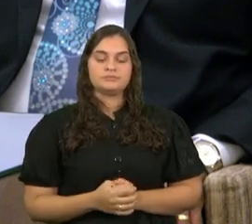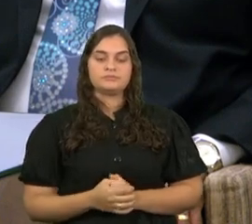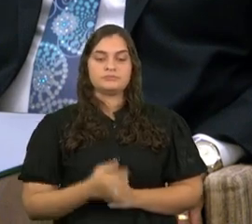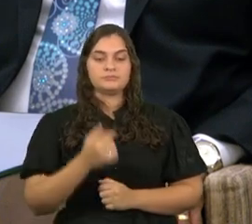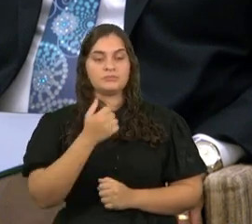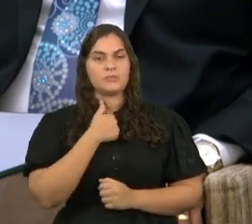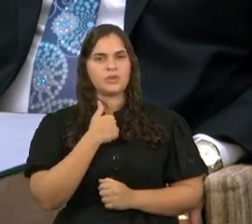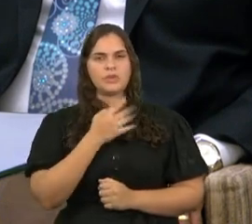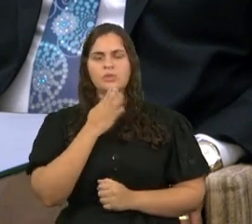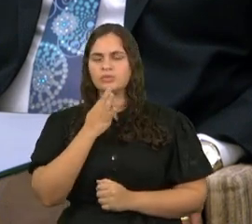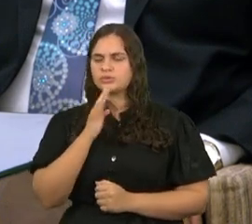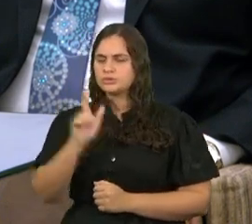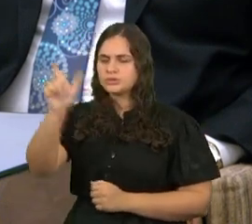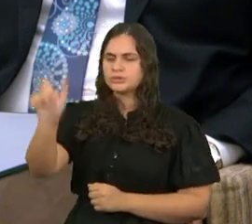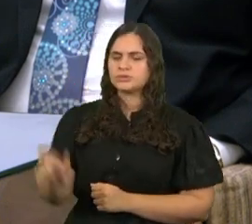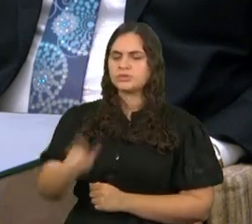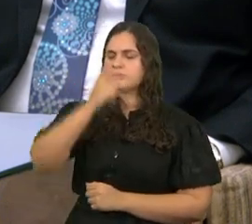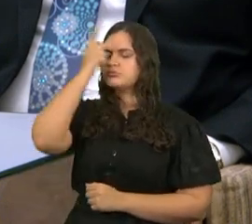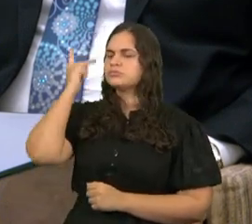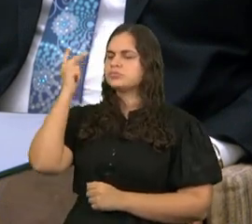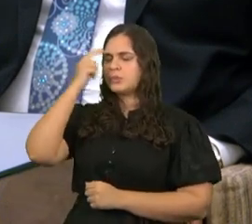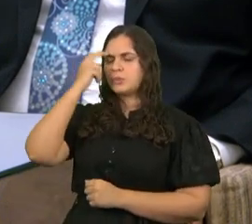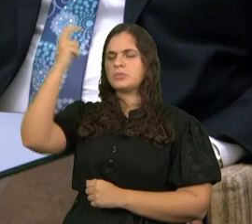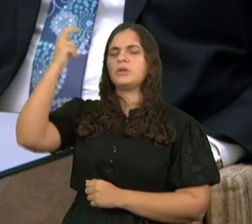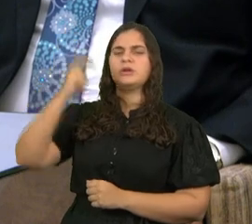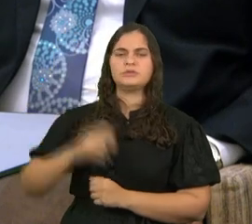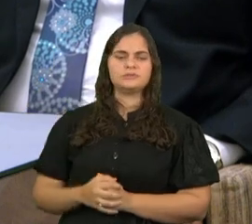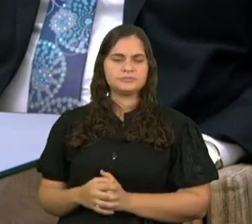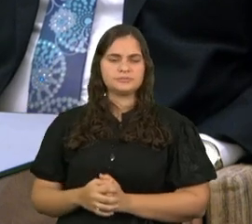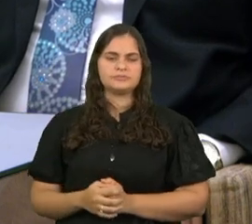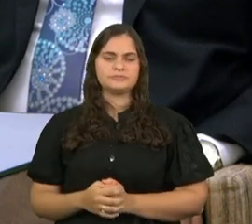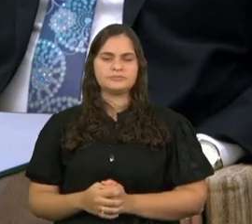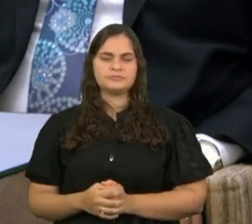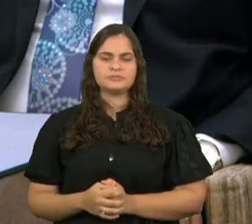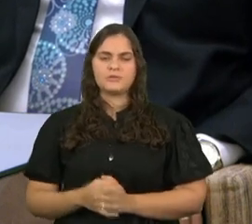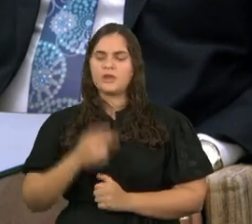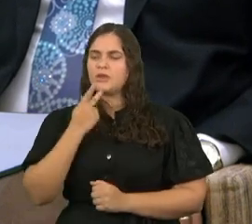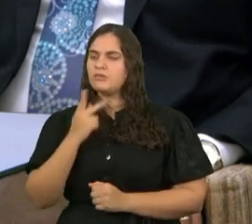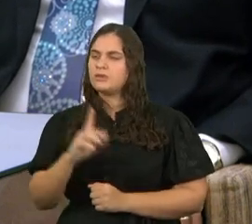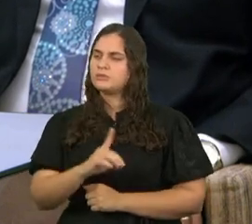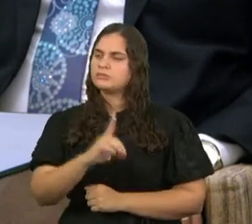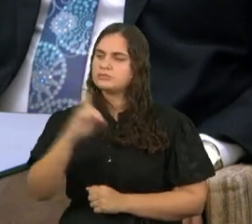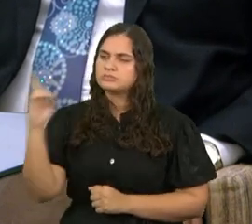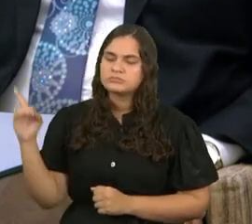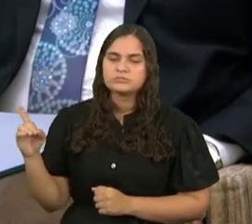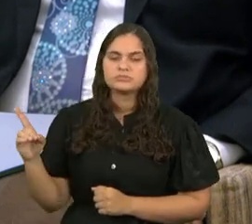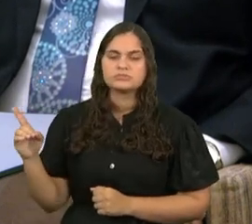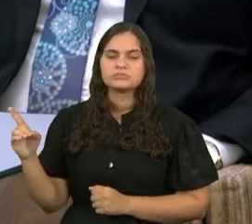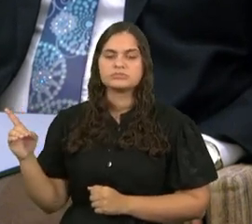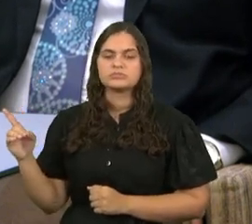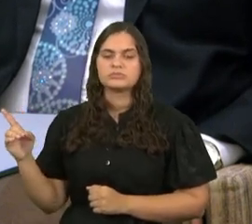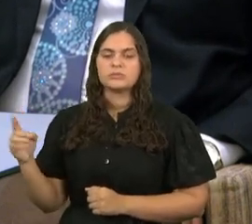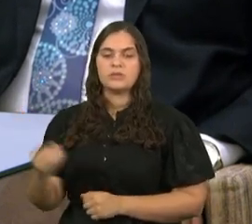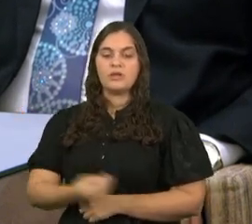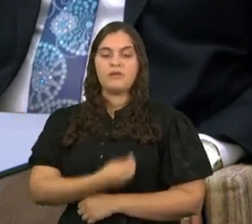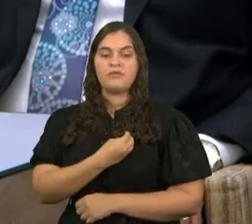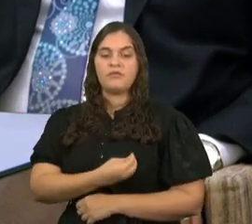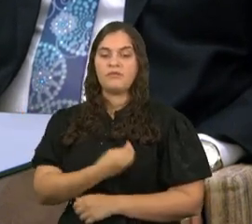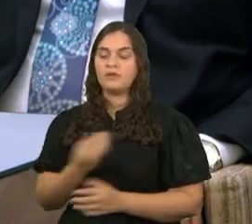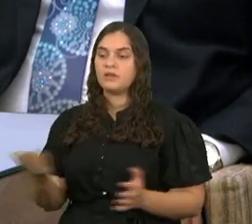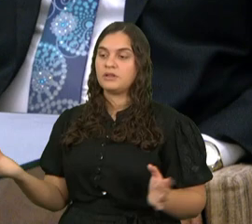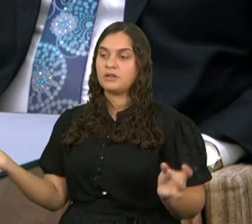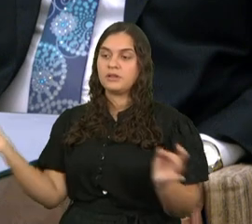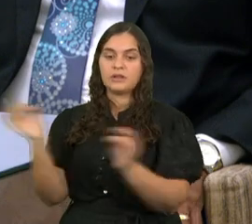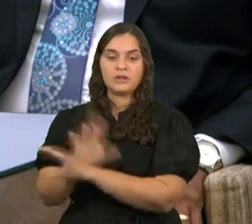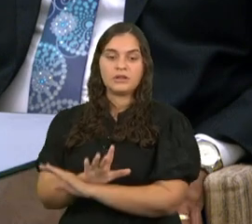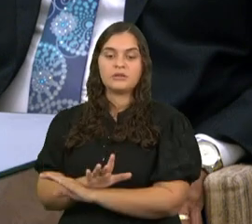conhecimento acadêmico. E ela disse que no dia que a sua jornada acabasse, a sua